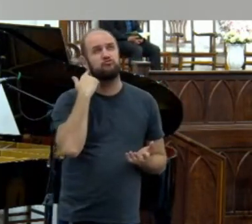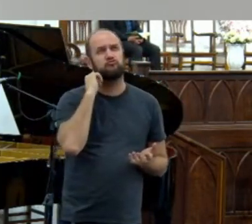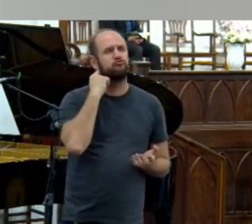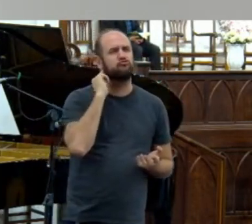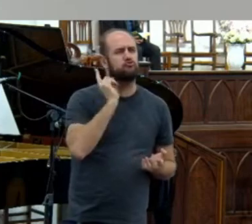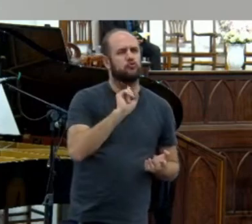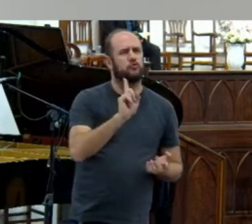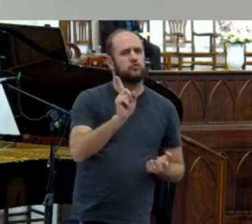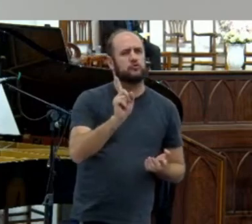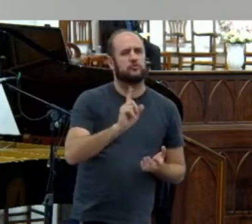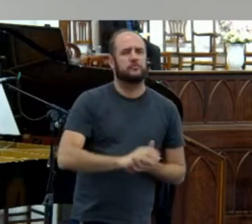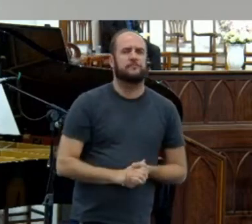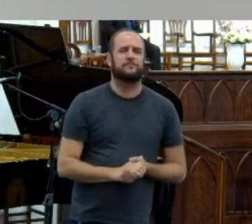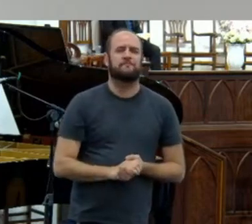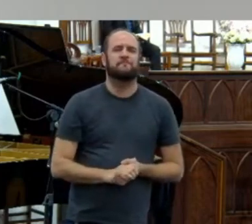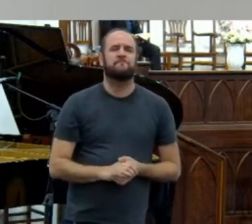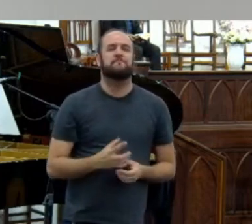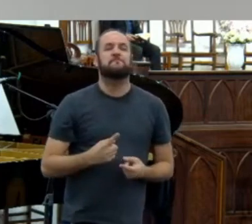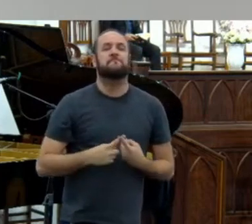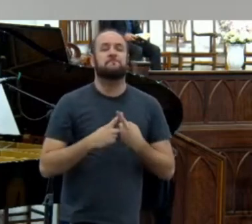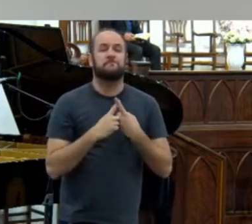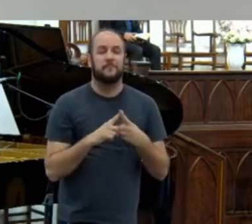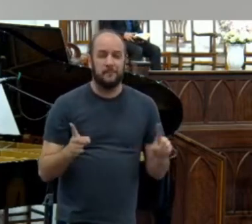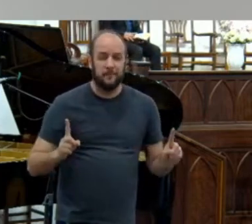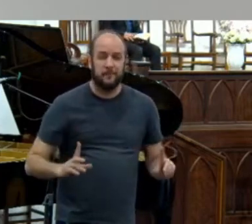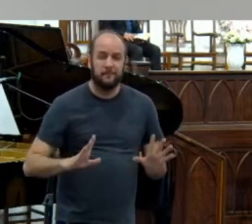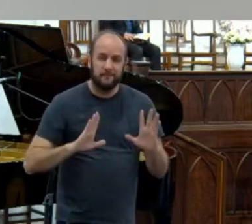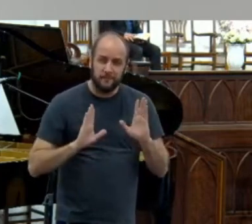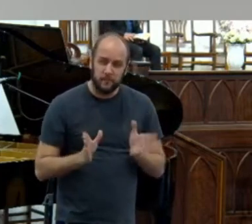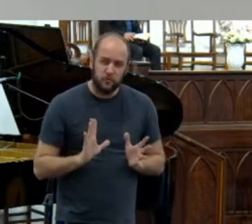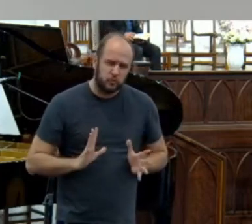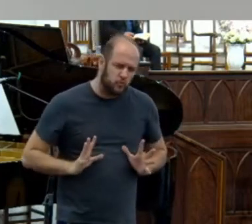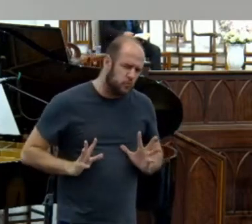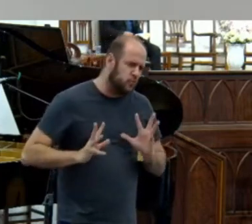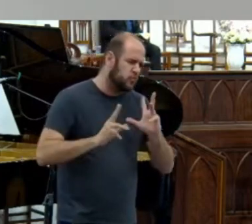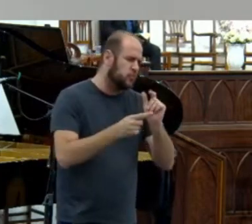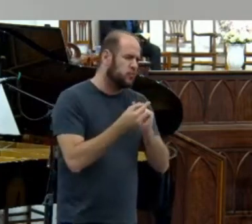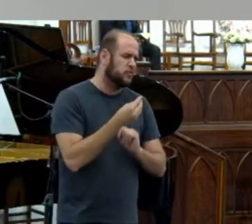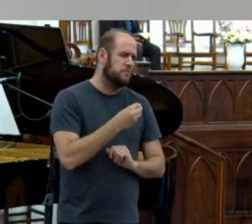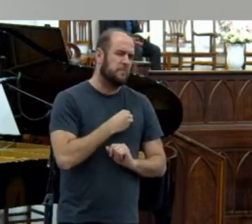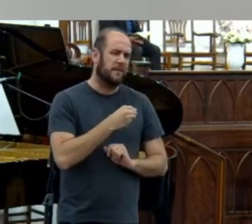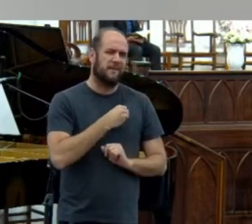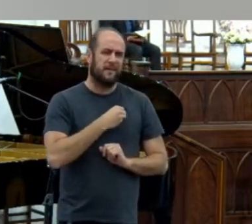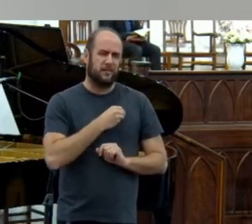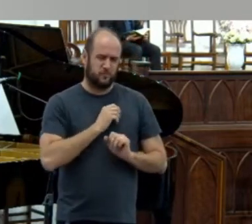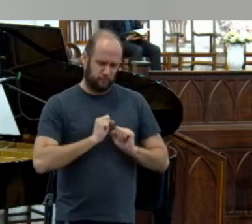impuras. Entretanto, todas elas se tornaram impuras